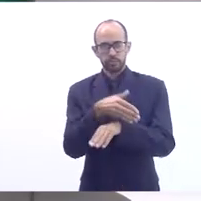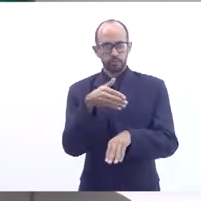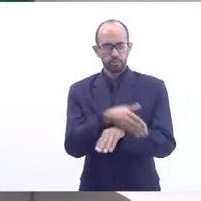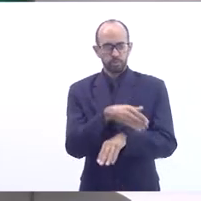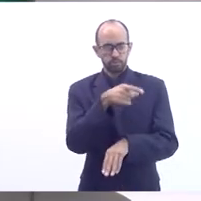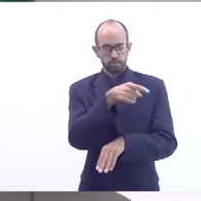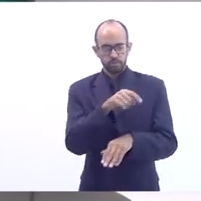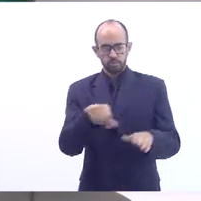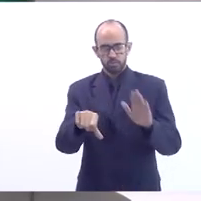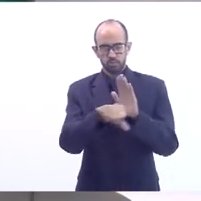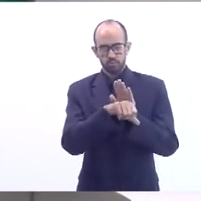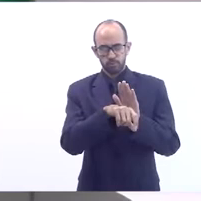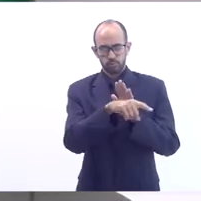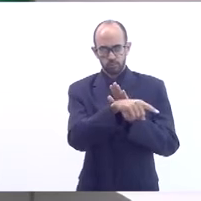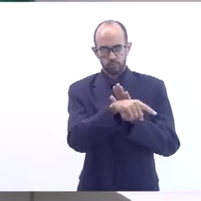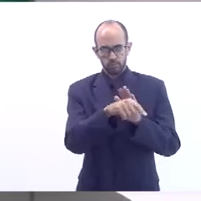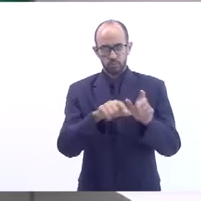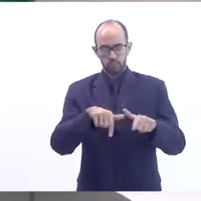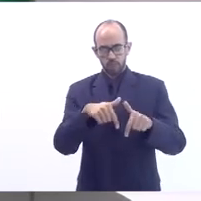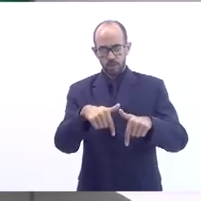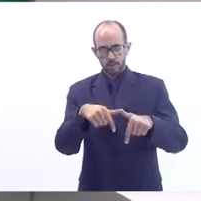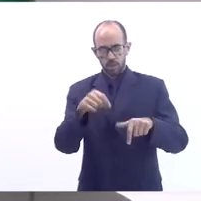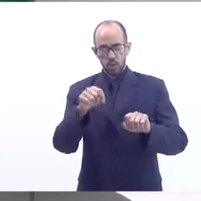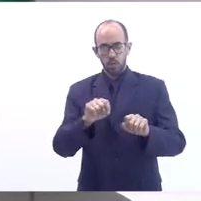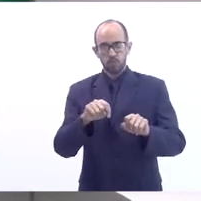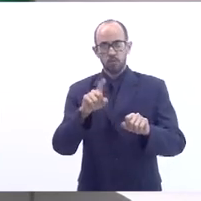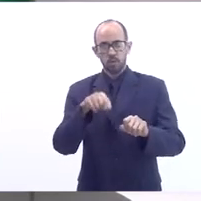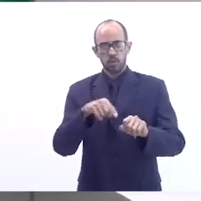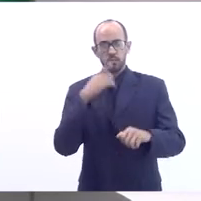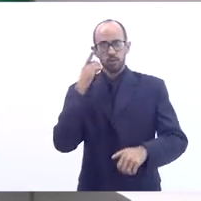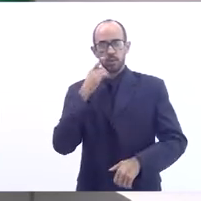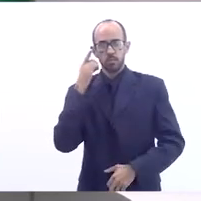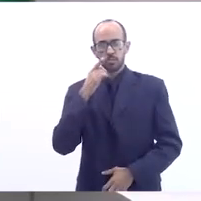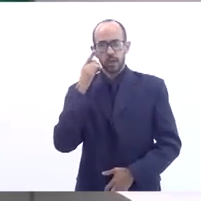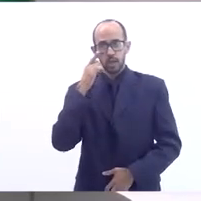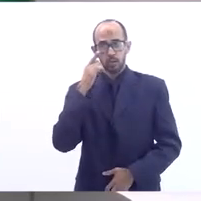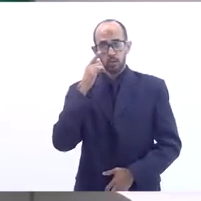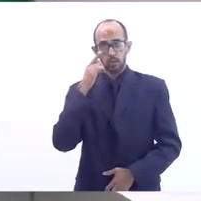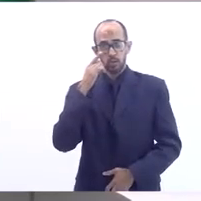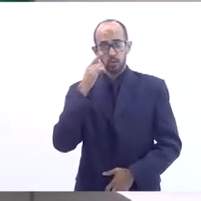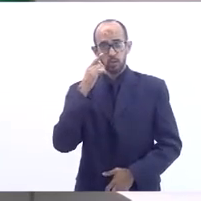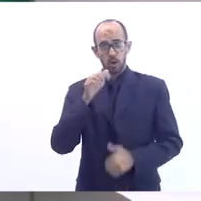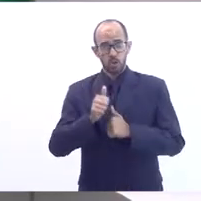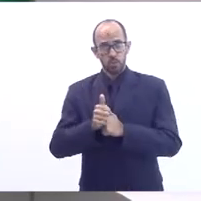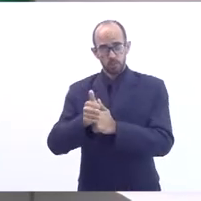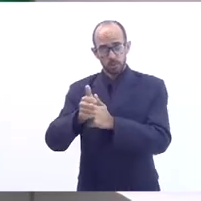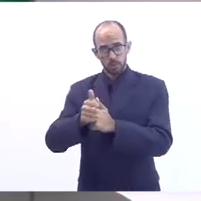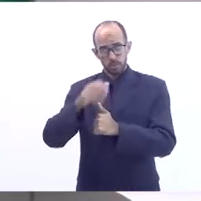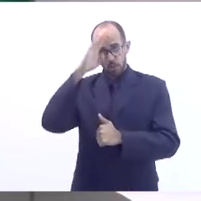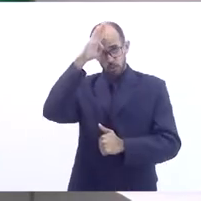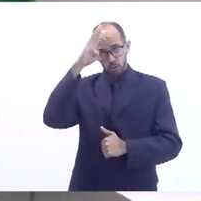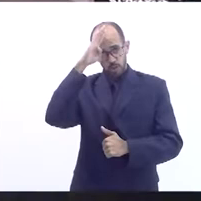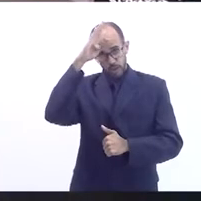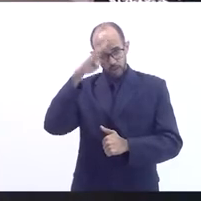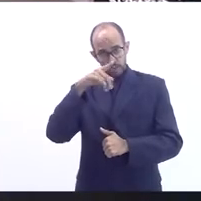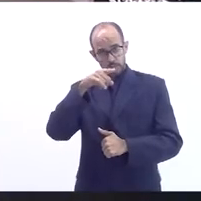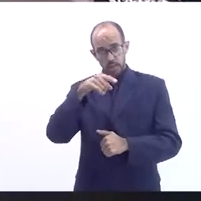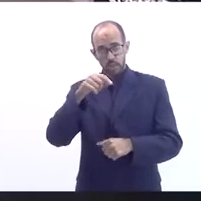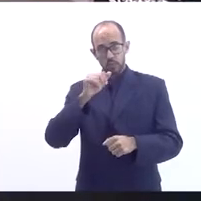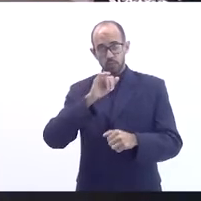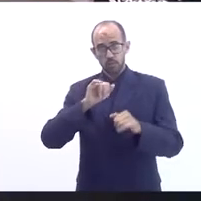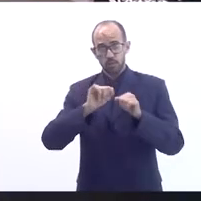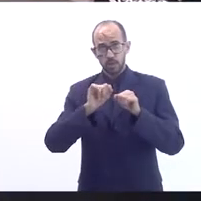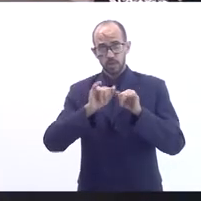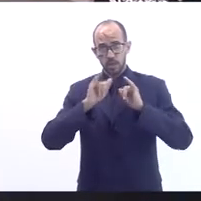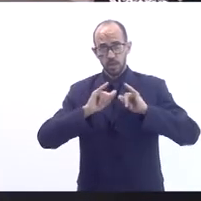criminalizados inclusive uma das ações ou até provocada por um deputado bolsonaro está aqui que fez uma denúncia de setra não sei agora se